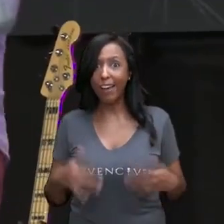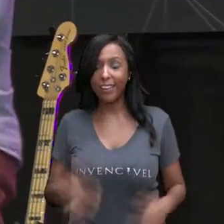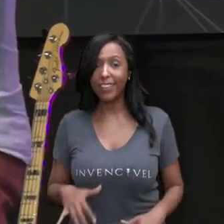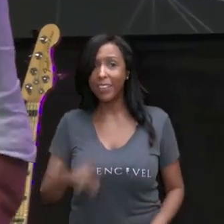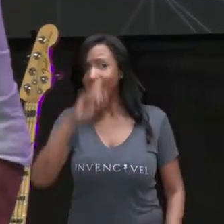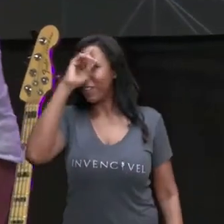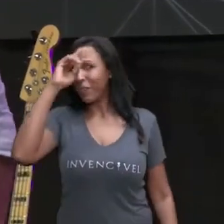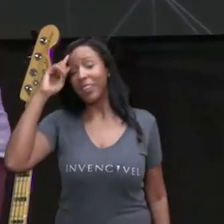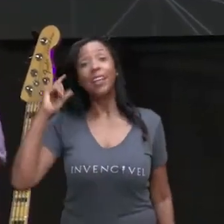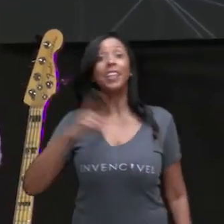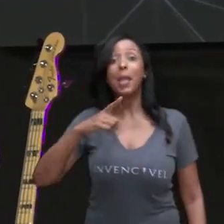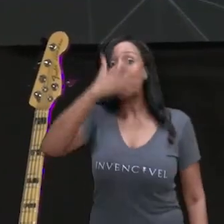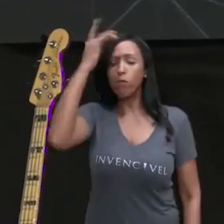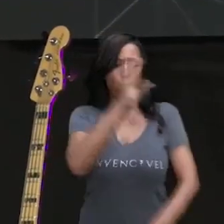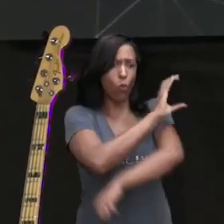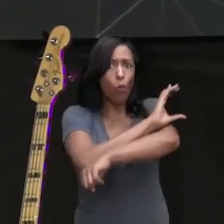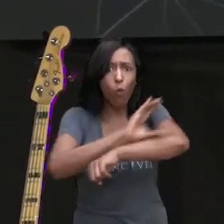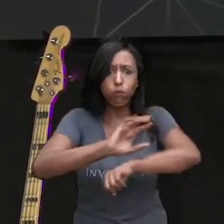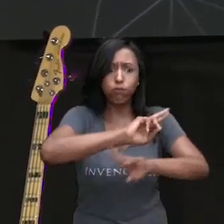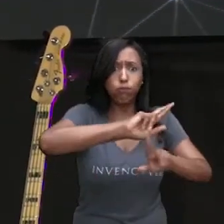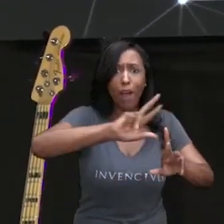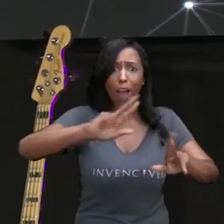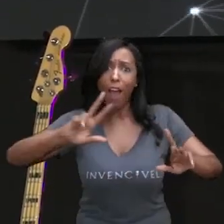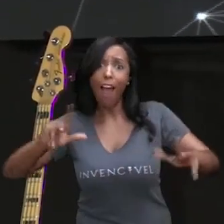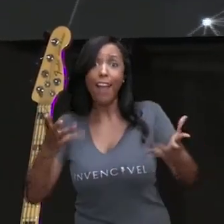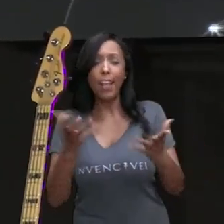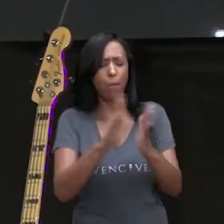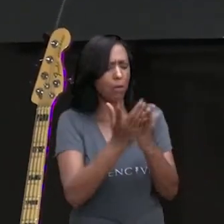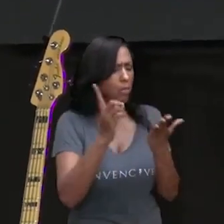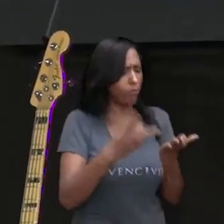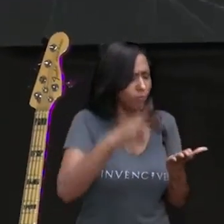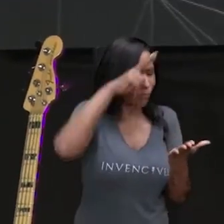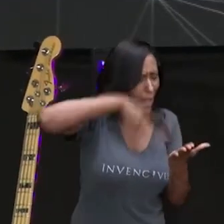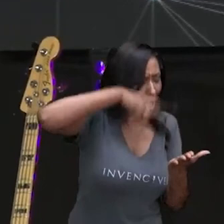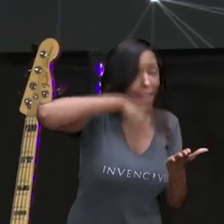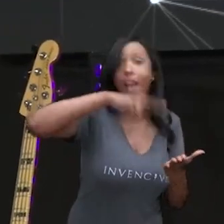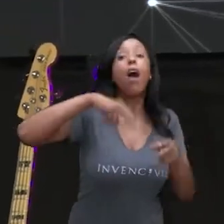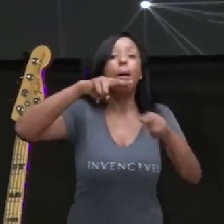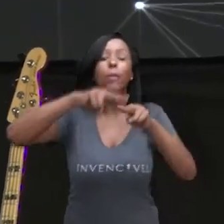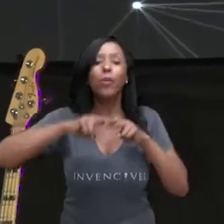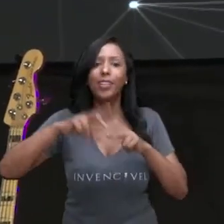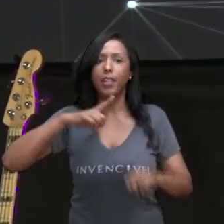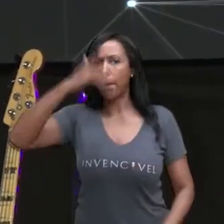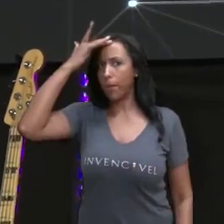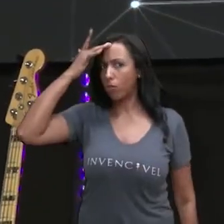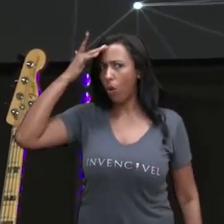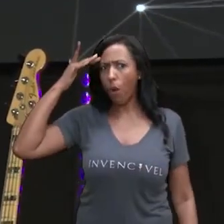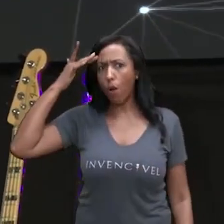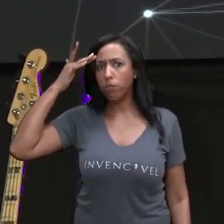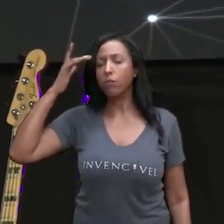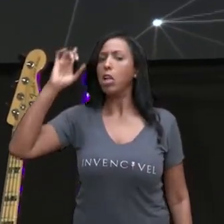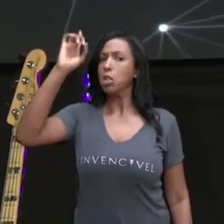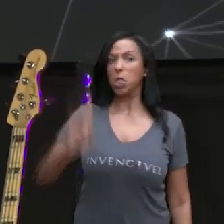é gente de todas as culturas, querendo ler essa palavra. É por isso que alguns ditadores no mundo proíbem o